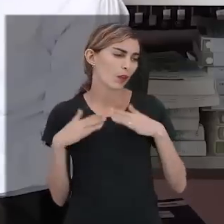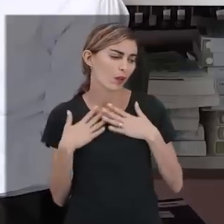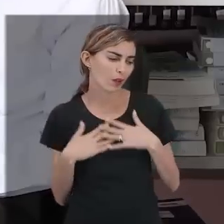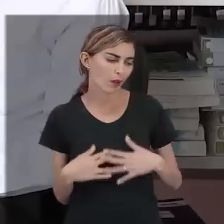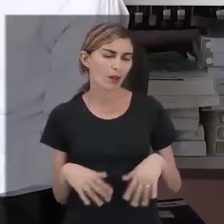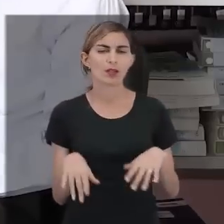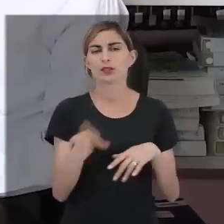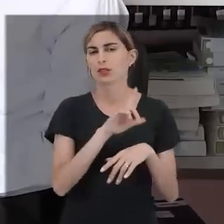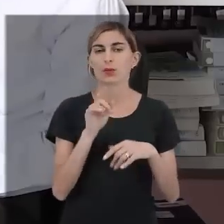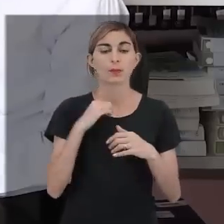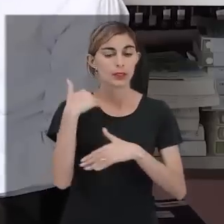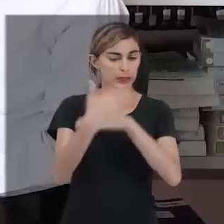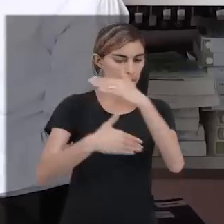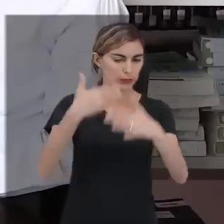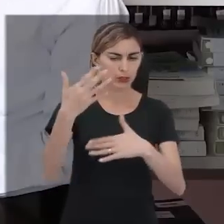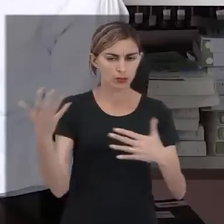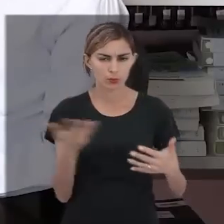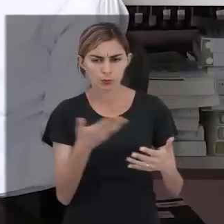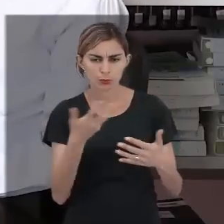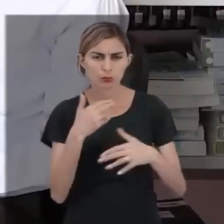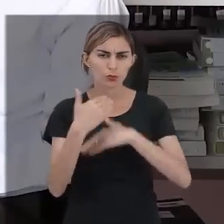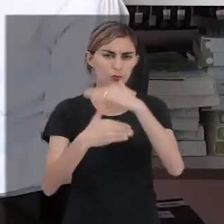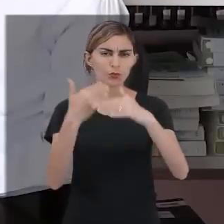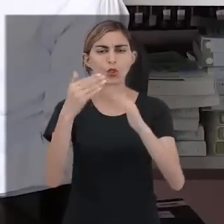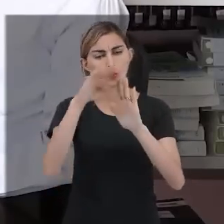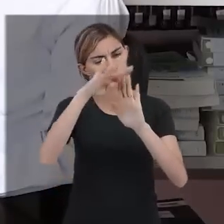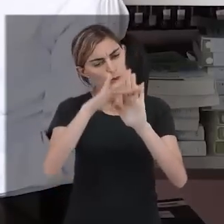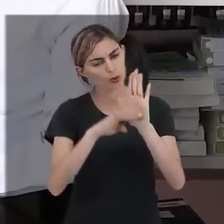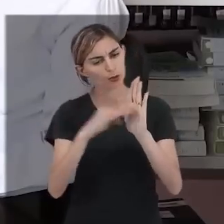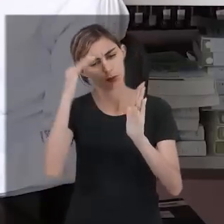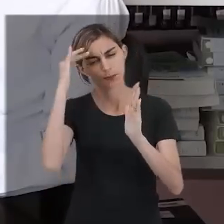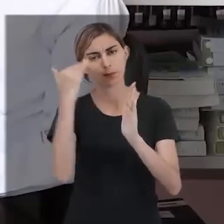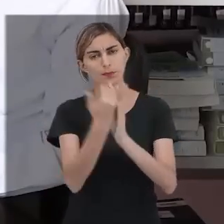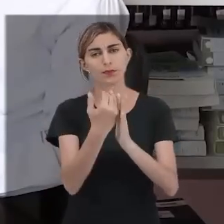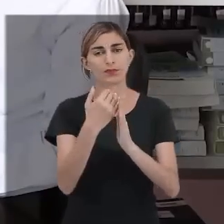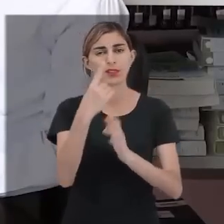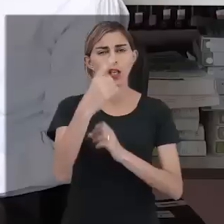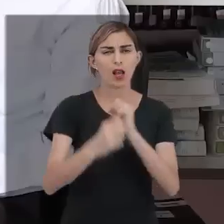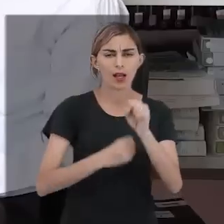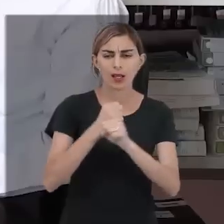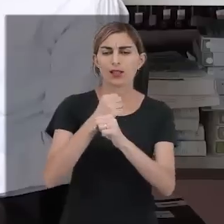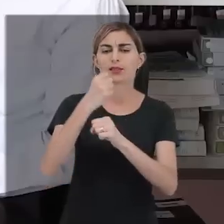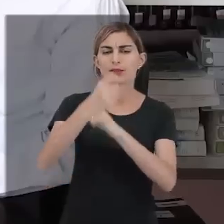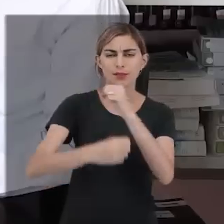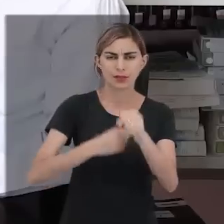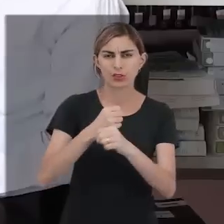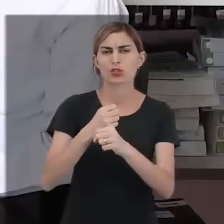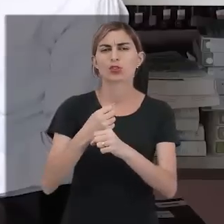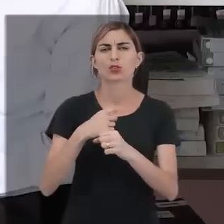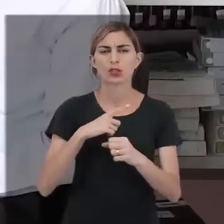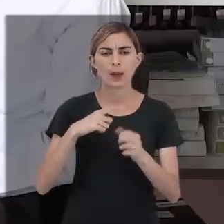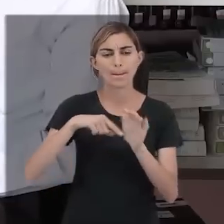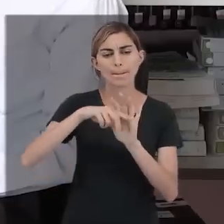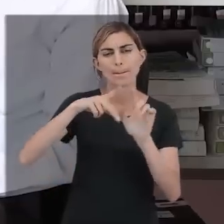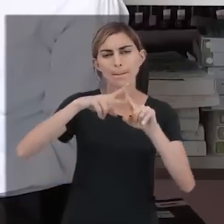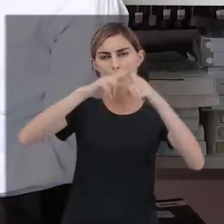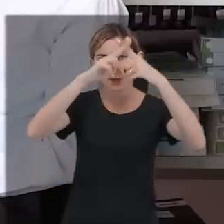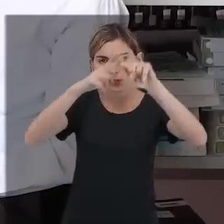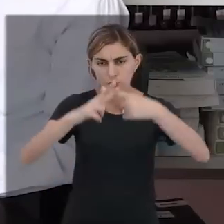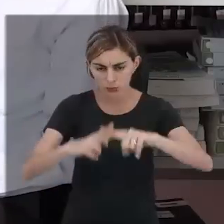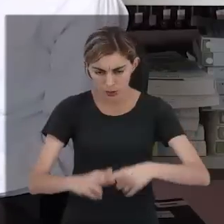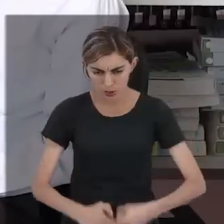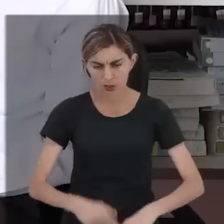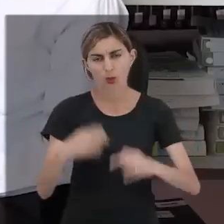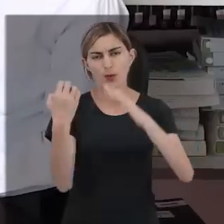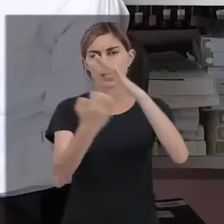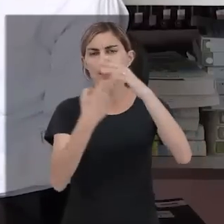Ela tem que continuar dando continuidade ao programa, porque a cada ano existe a auditoria de quê? De manutenção. Então, a empresa ela tem